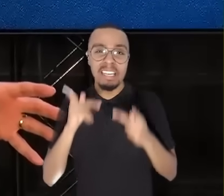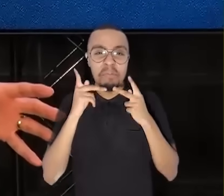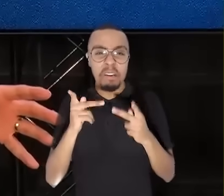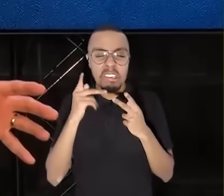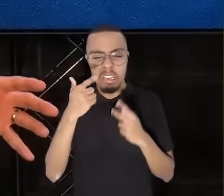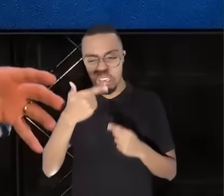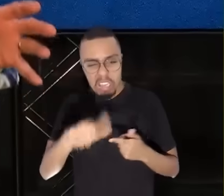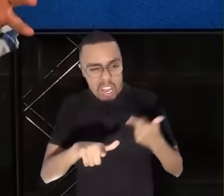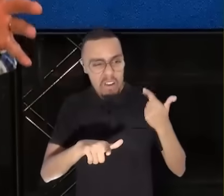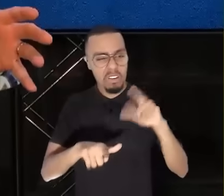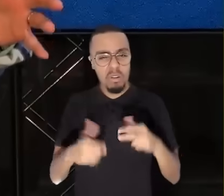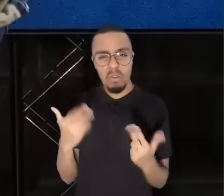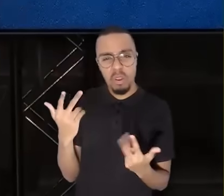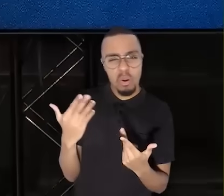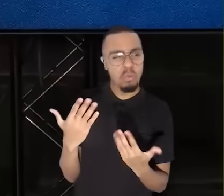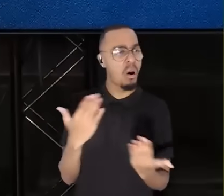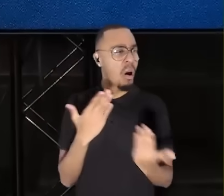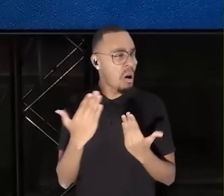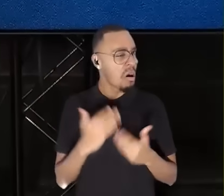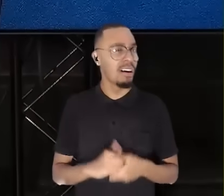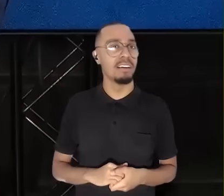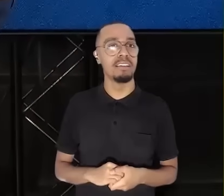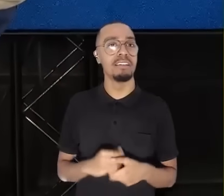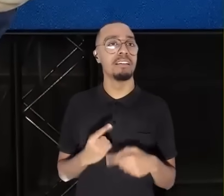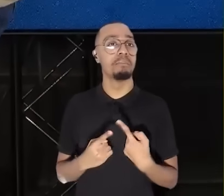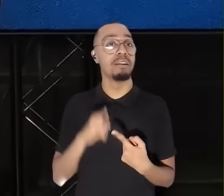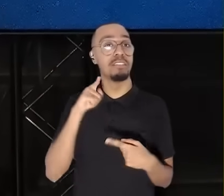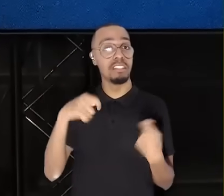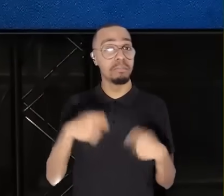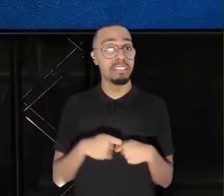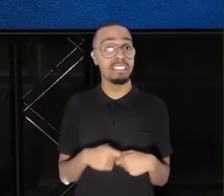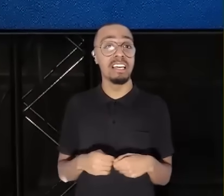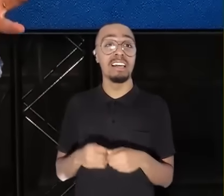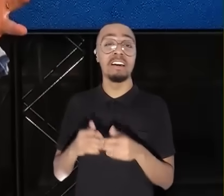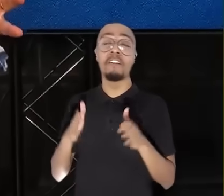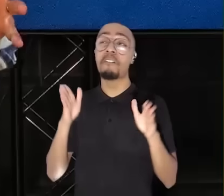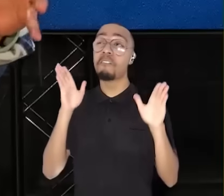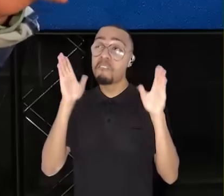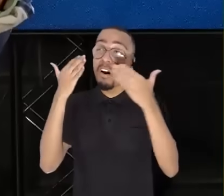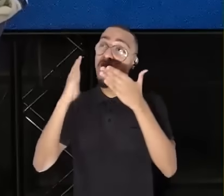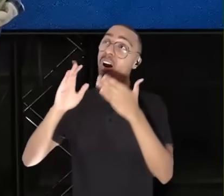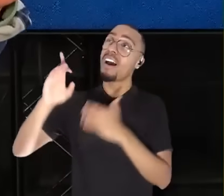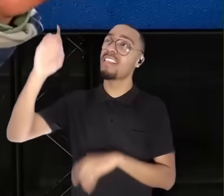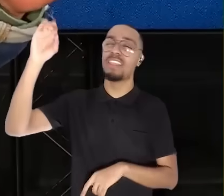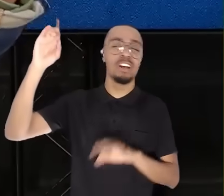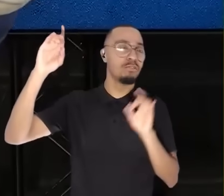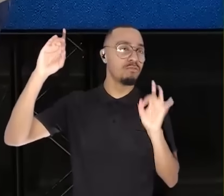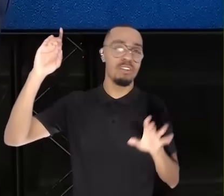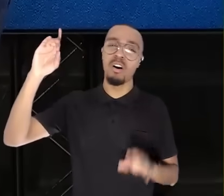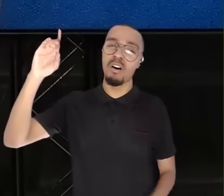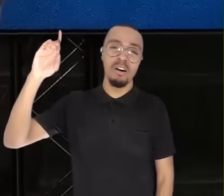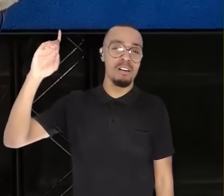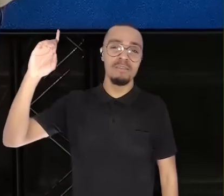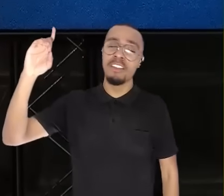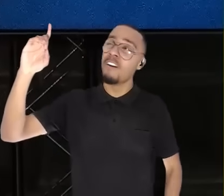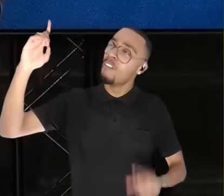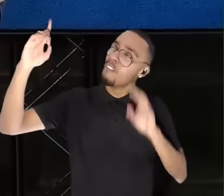assim. Não tem como tirar. Você tem que tirar os olhos de você. Você tem que tirar os olhos da sua dor. Você tem que tirar os olhos e pôr os